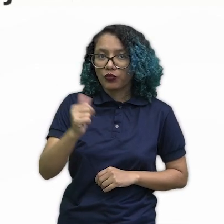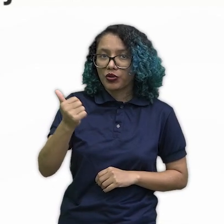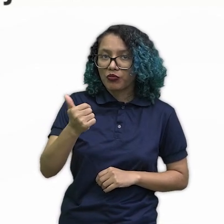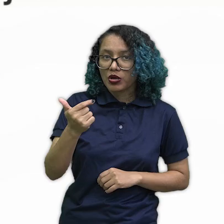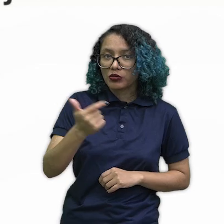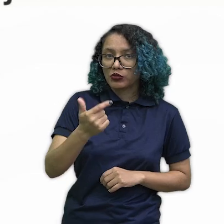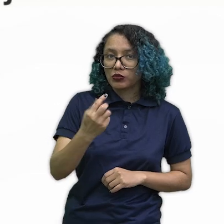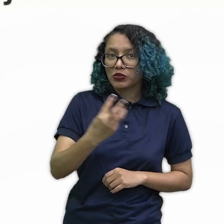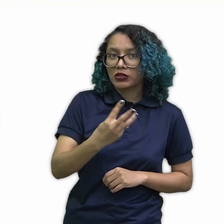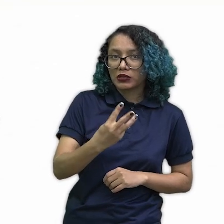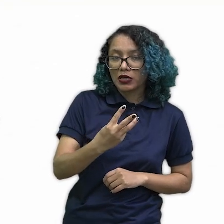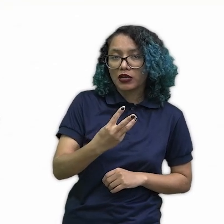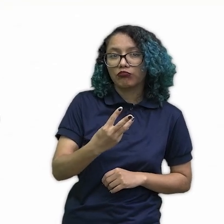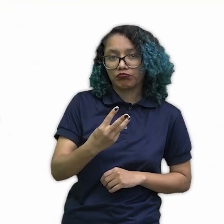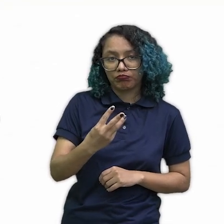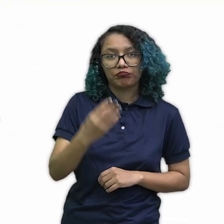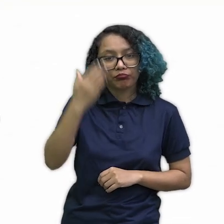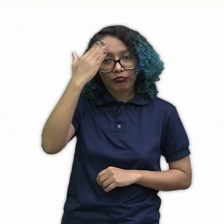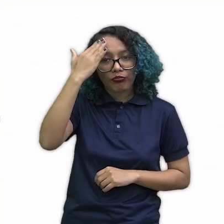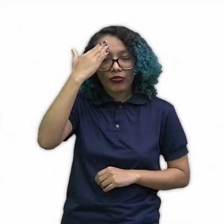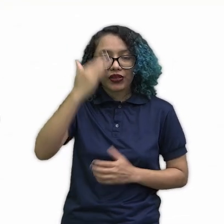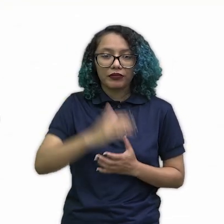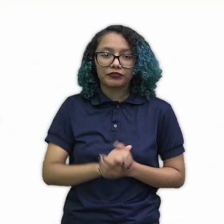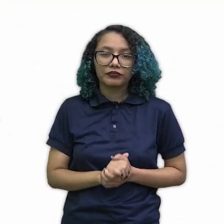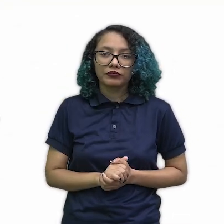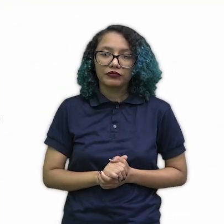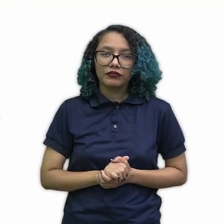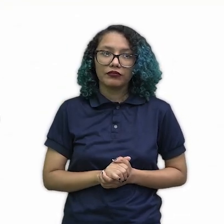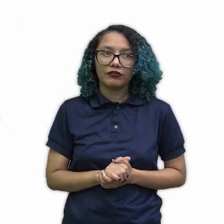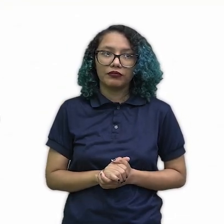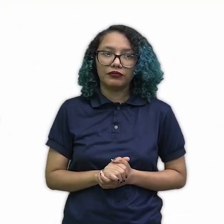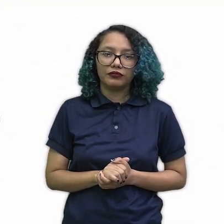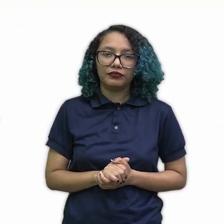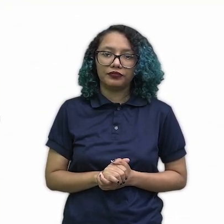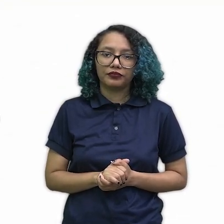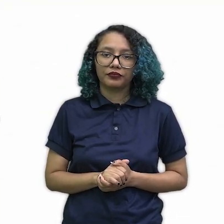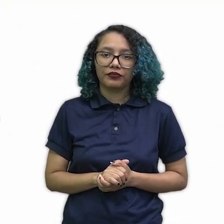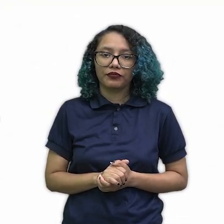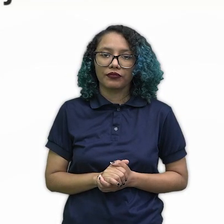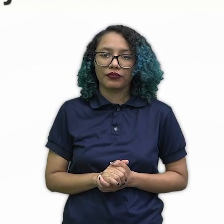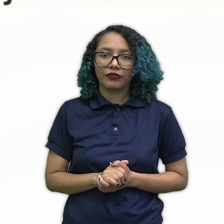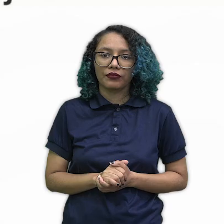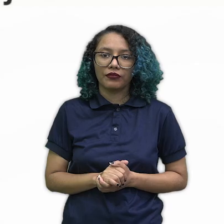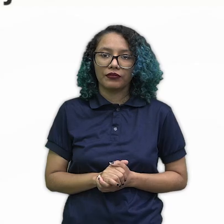frente então aqui, ó. Quando o número de elementos de um conjunto